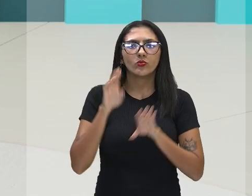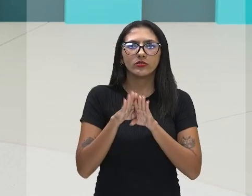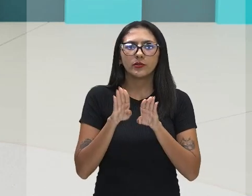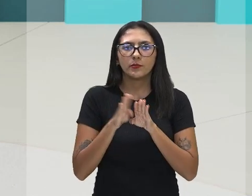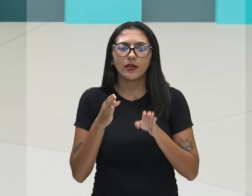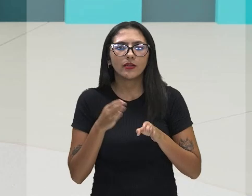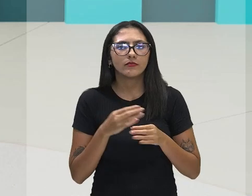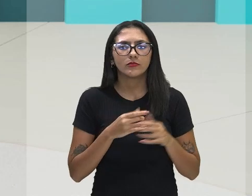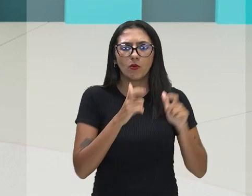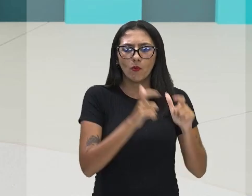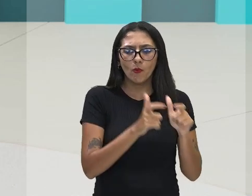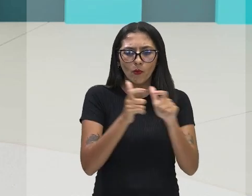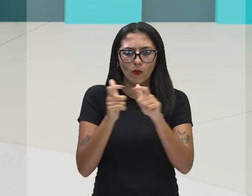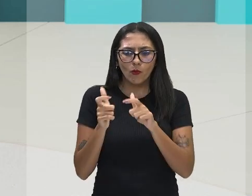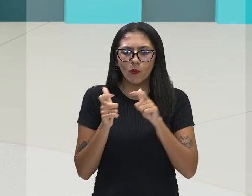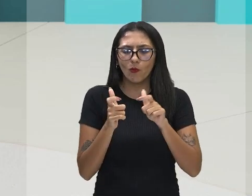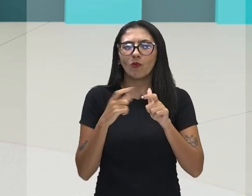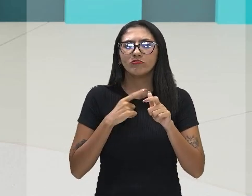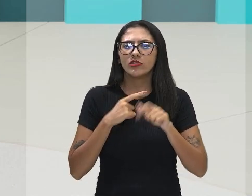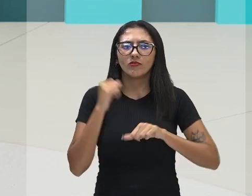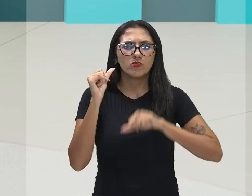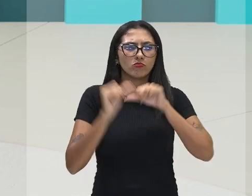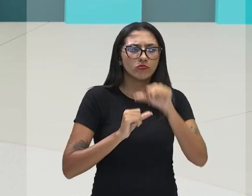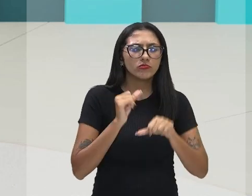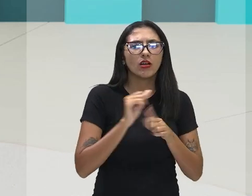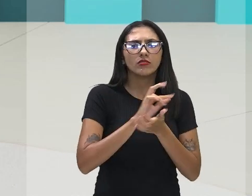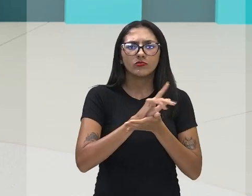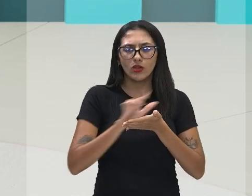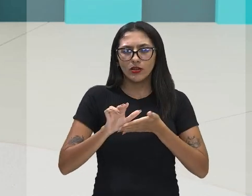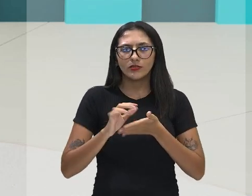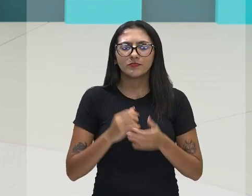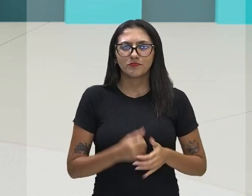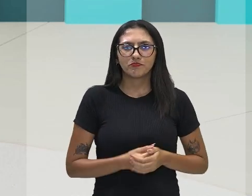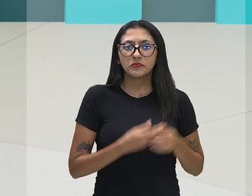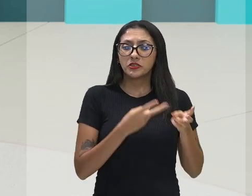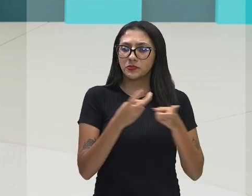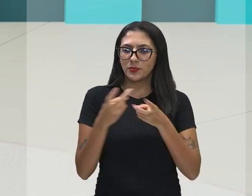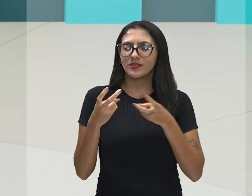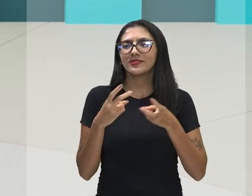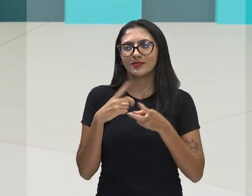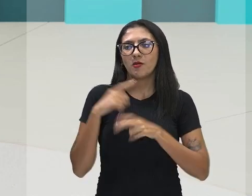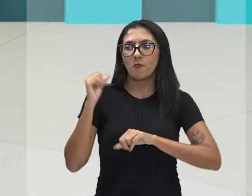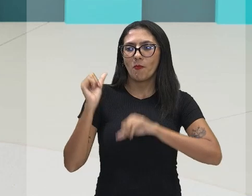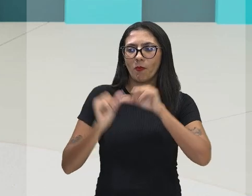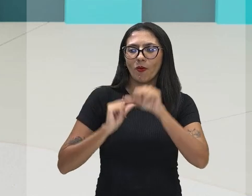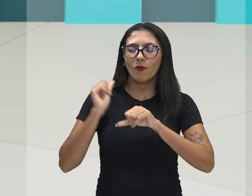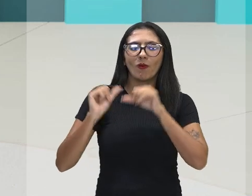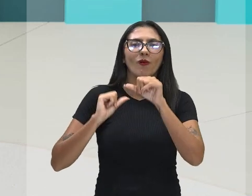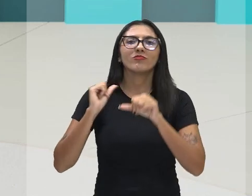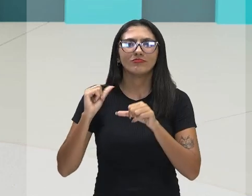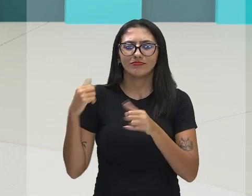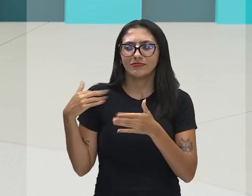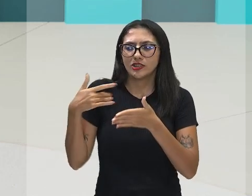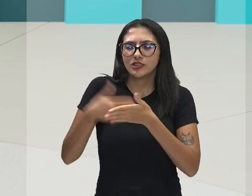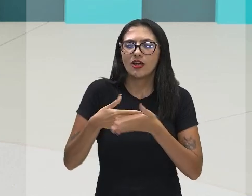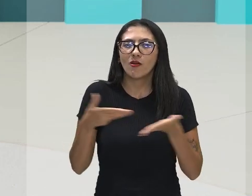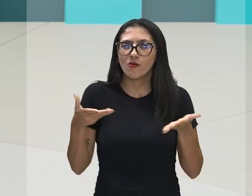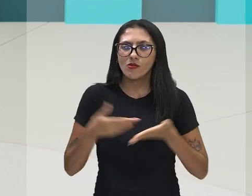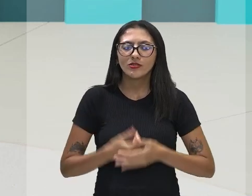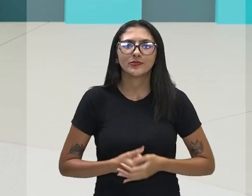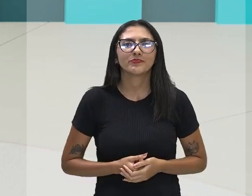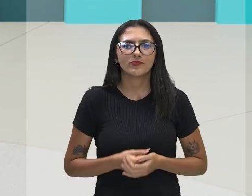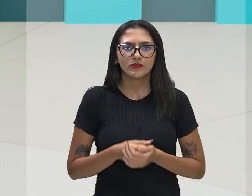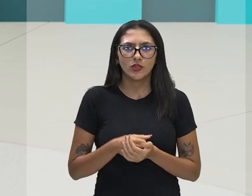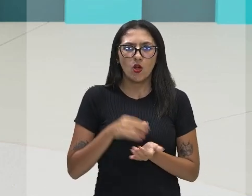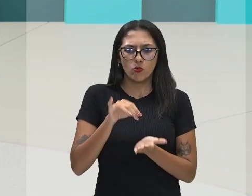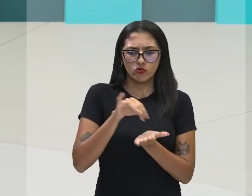tempo e dos locais por onde ele passou, né? A gente percebe essa evolução e vê que ela continua hoje, porque o xadrez ele